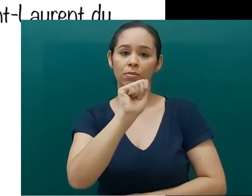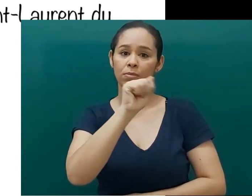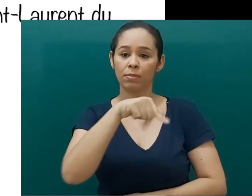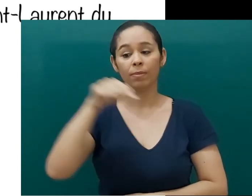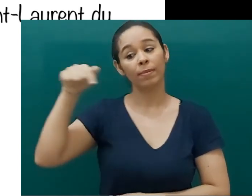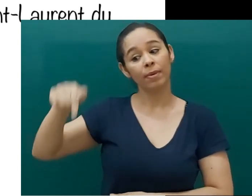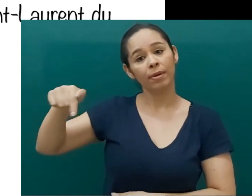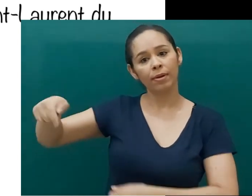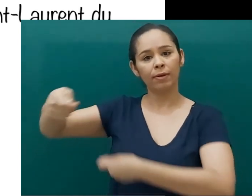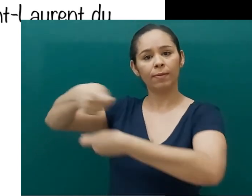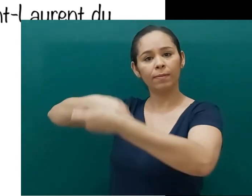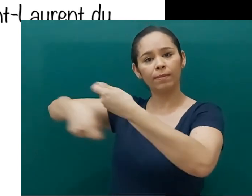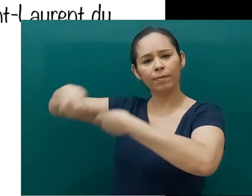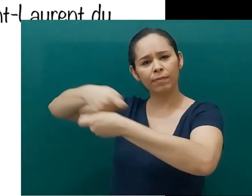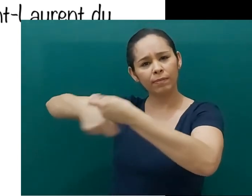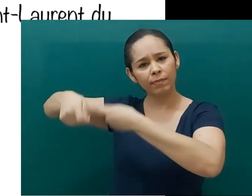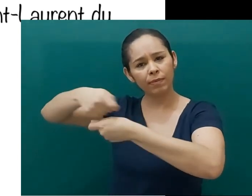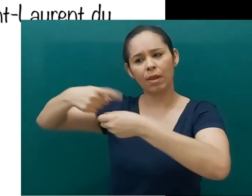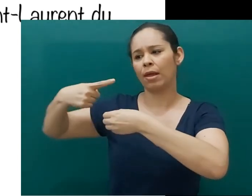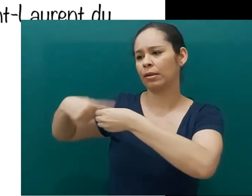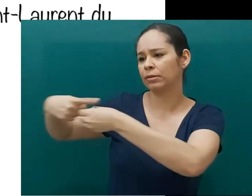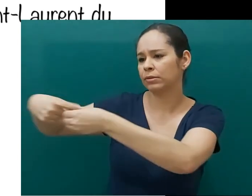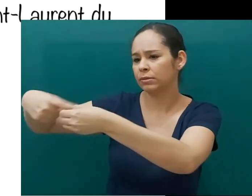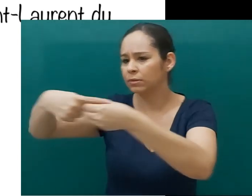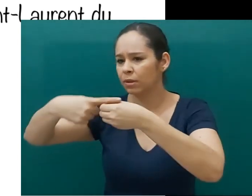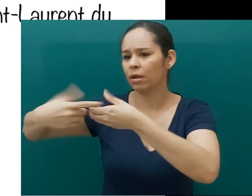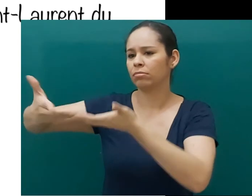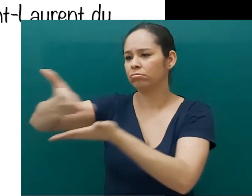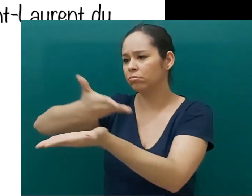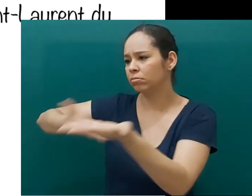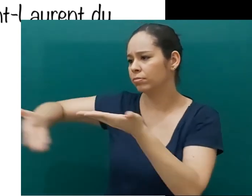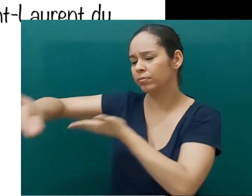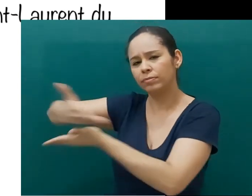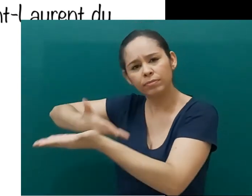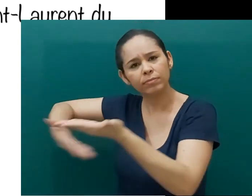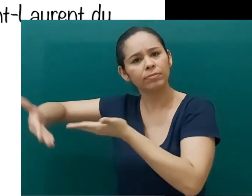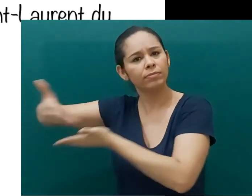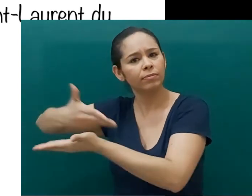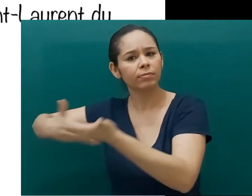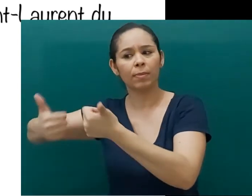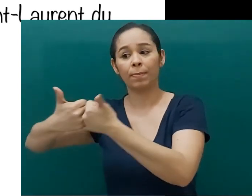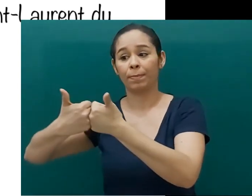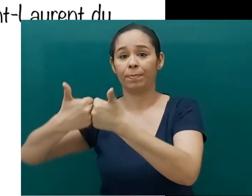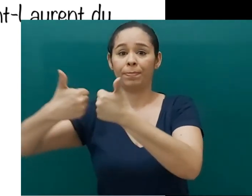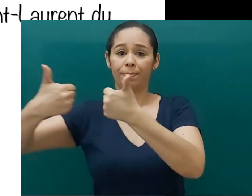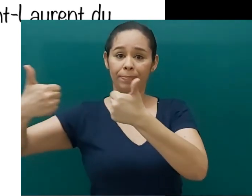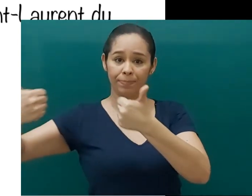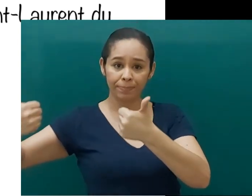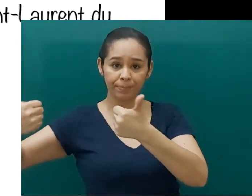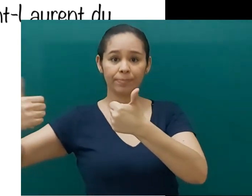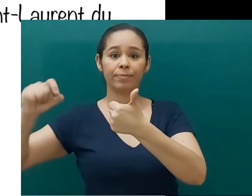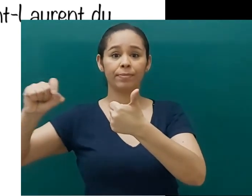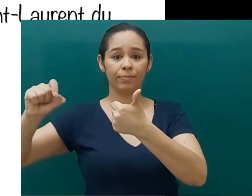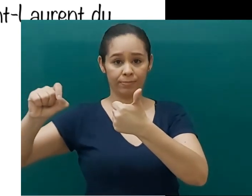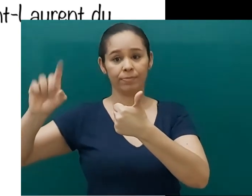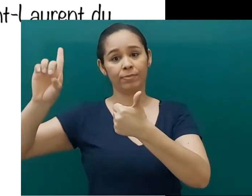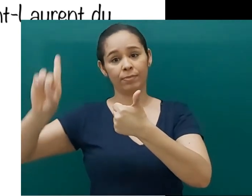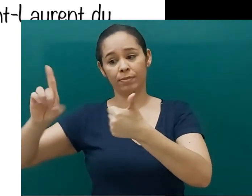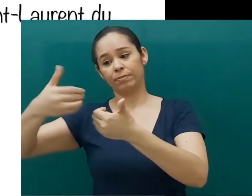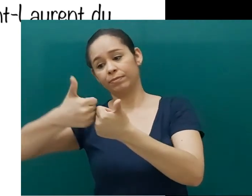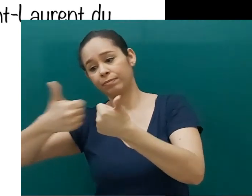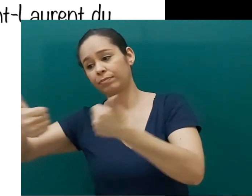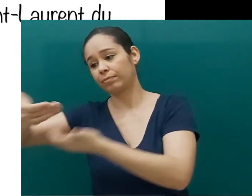assim, administra as regiões, as cidades que estão do lado direito